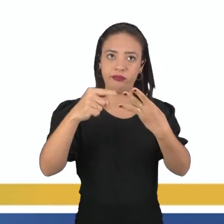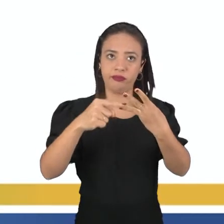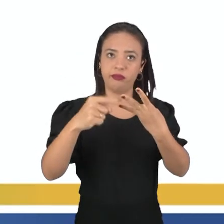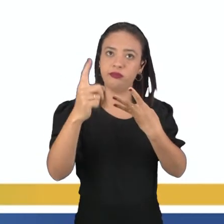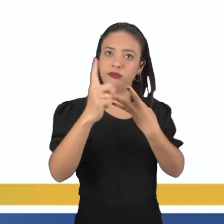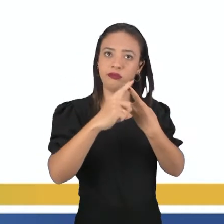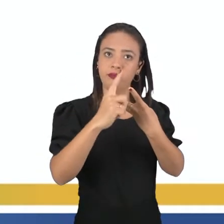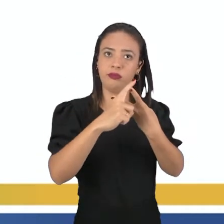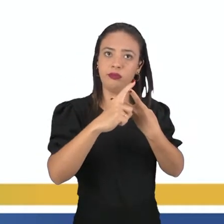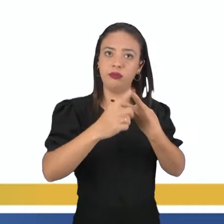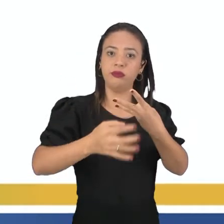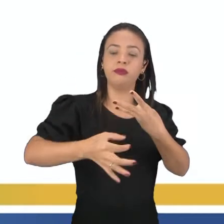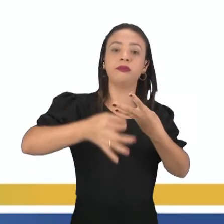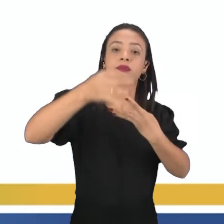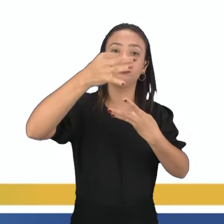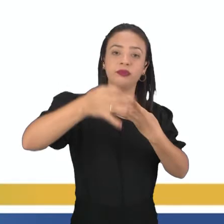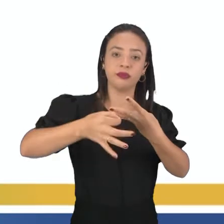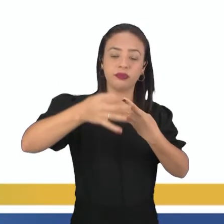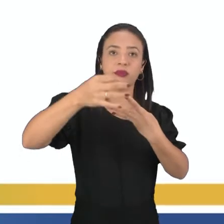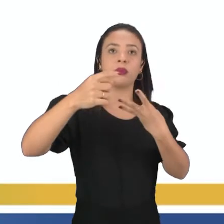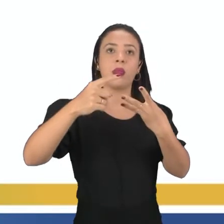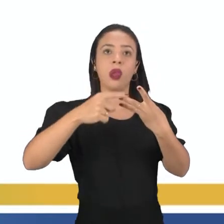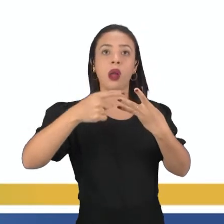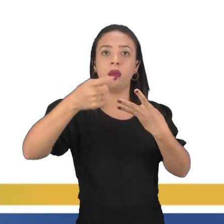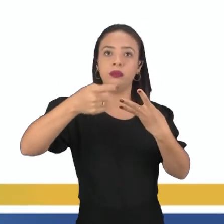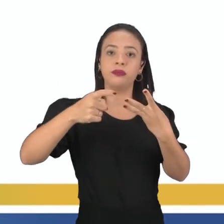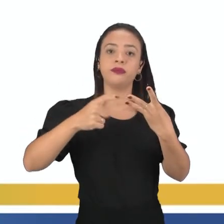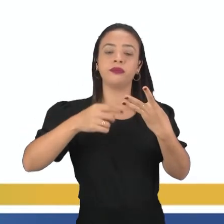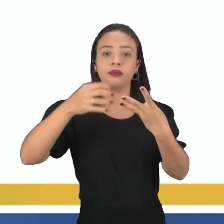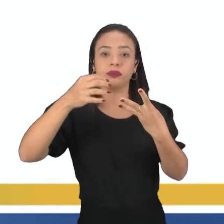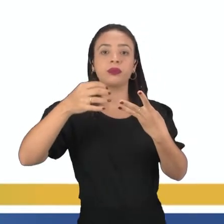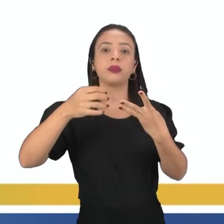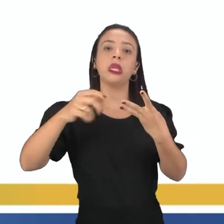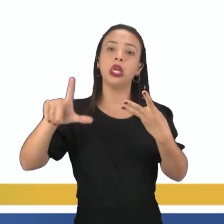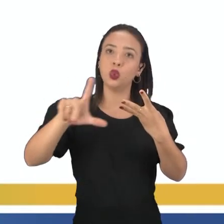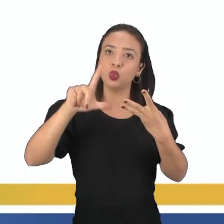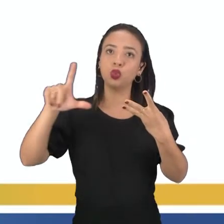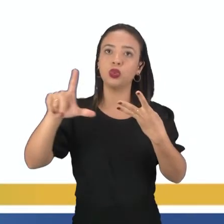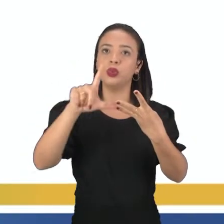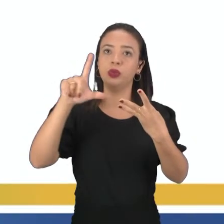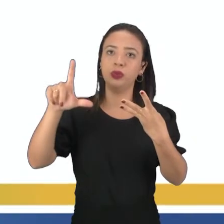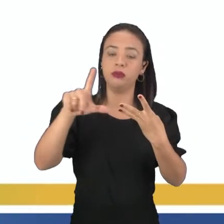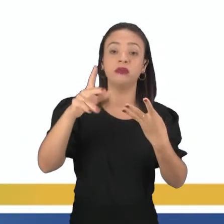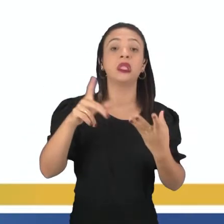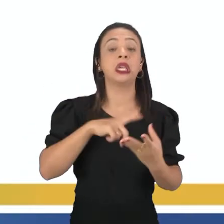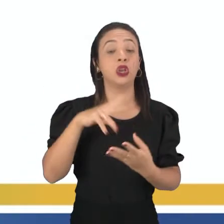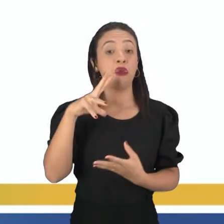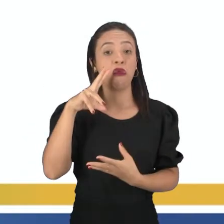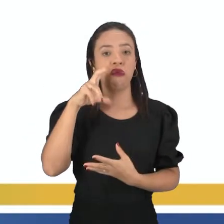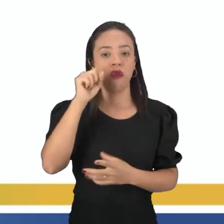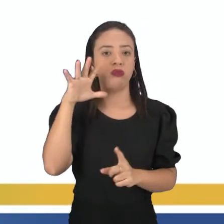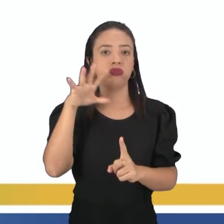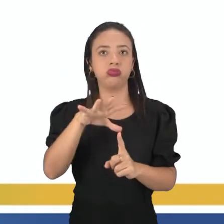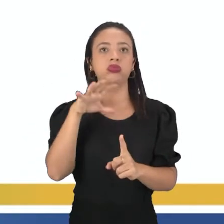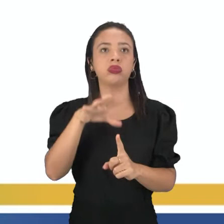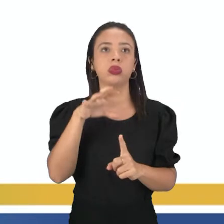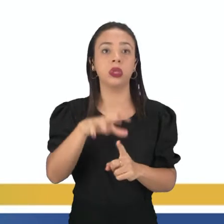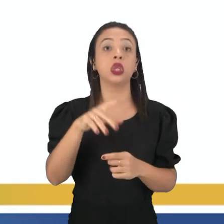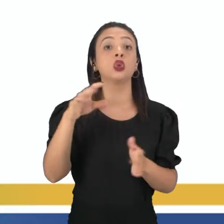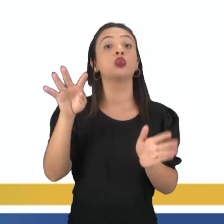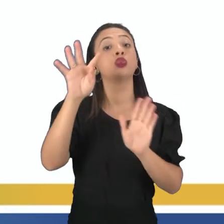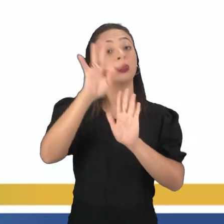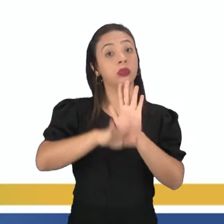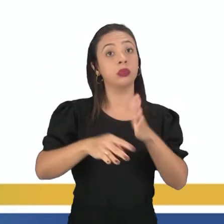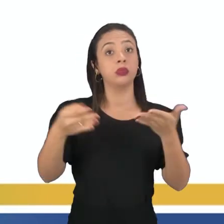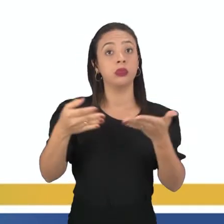que seria o legislativo, o executivo e o judiciário. O pensador teve forte influência sobre os textos constitucionais modernos